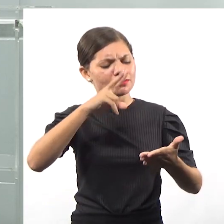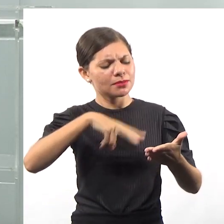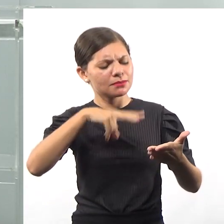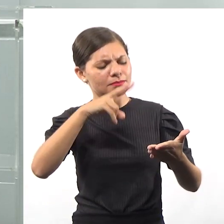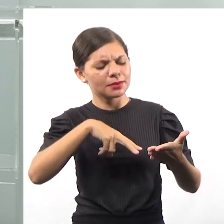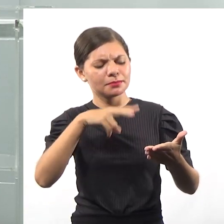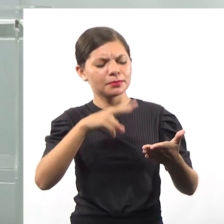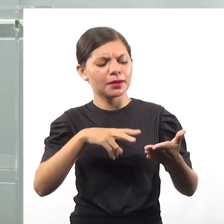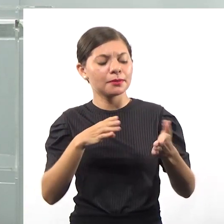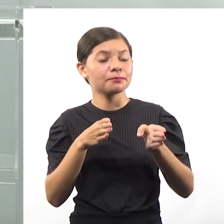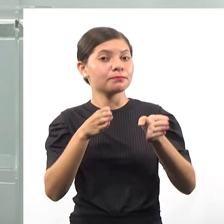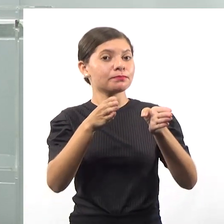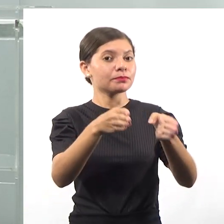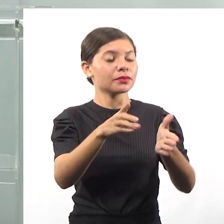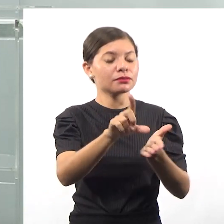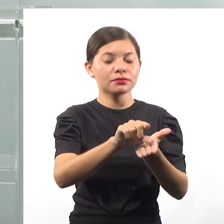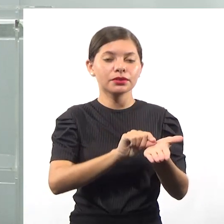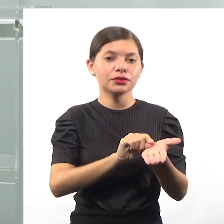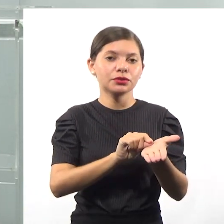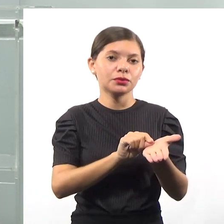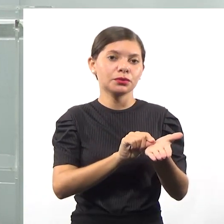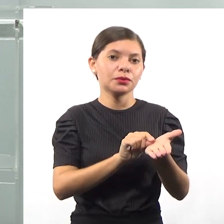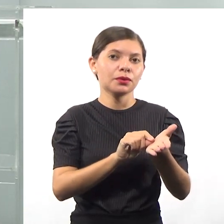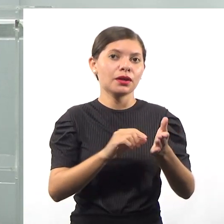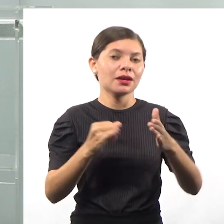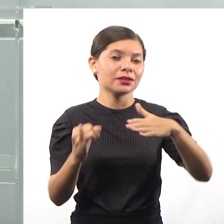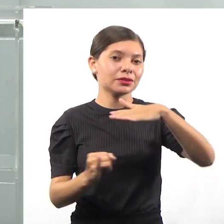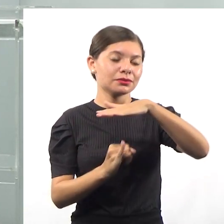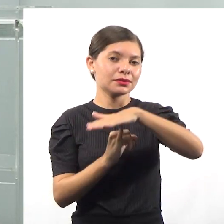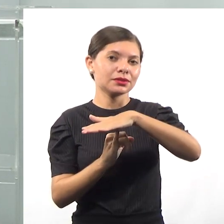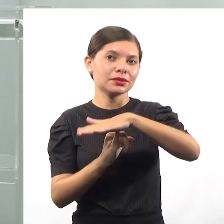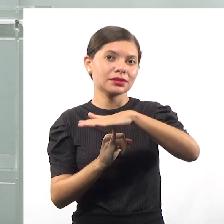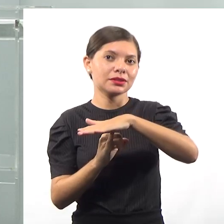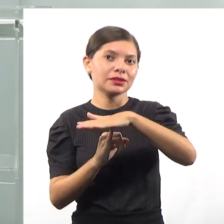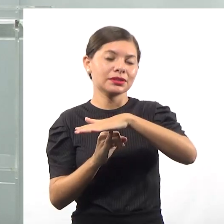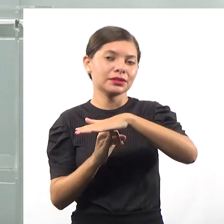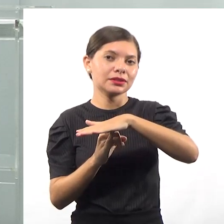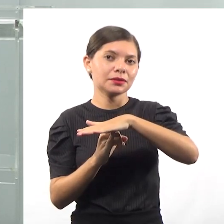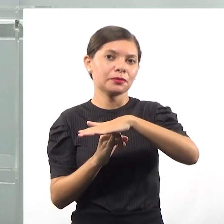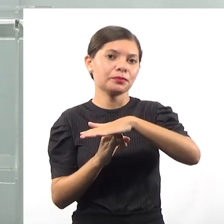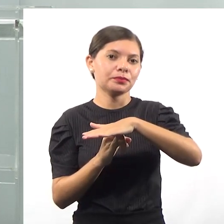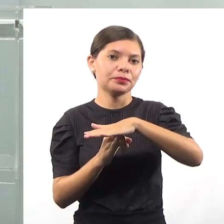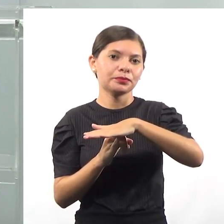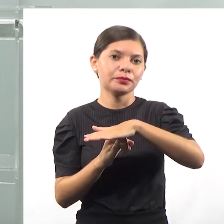não especificando um artigo ou outro, as redes não ainda